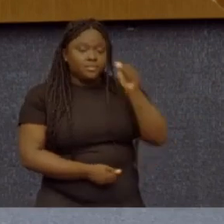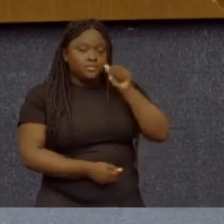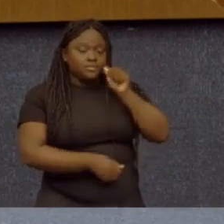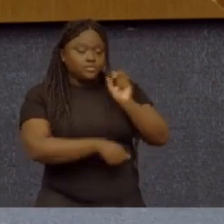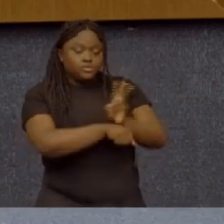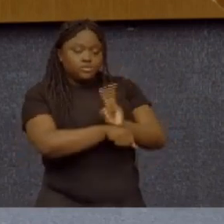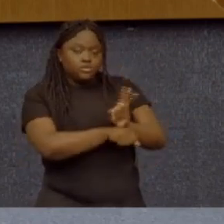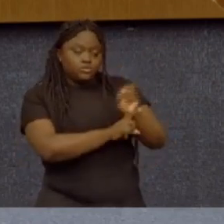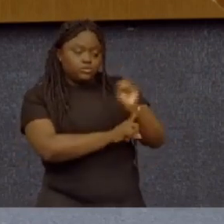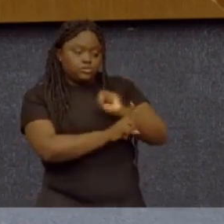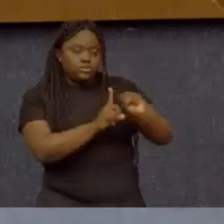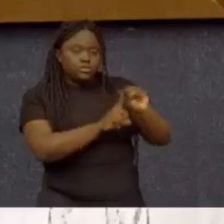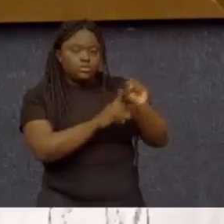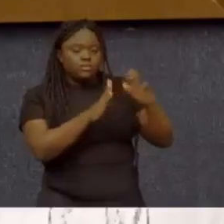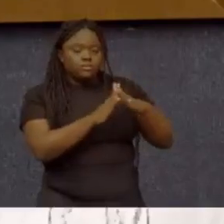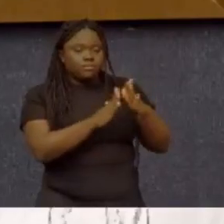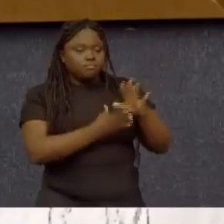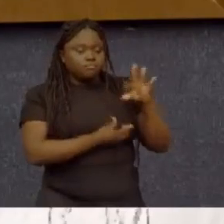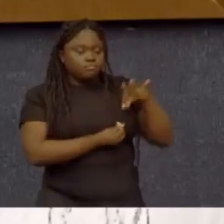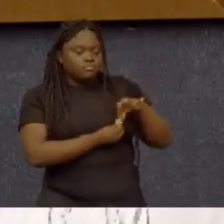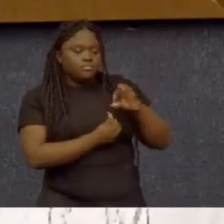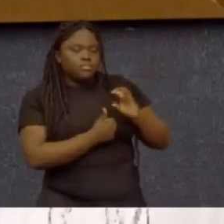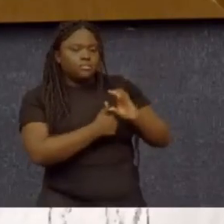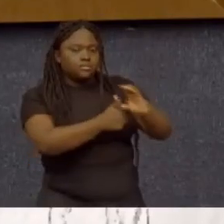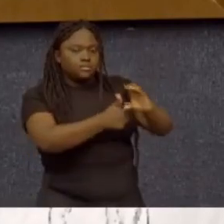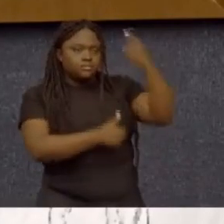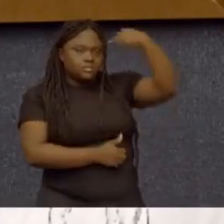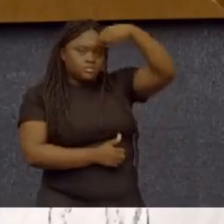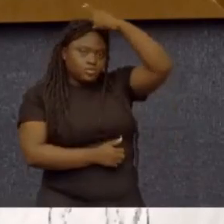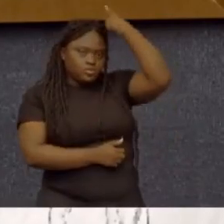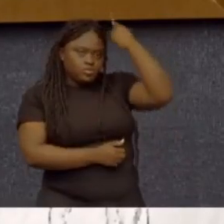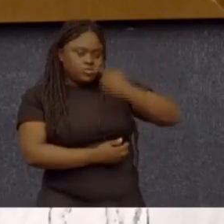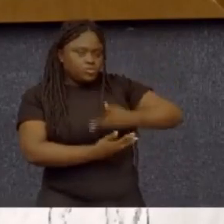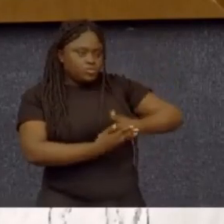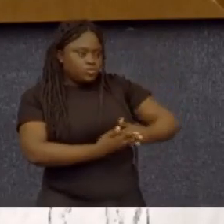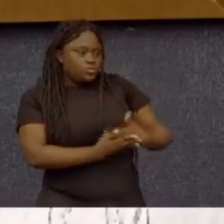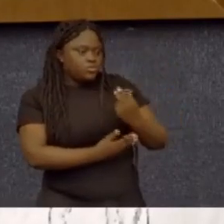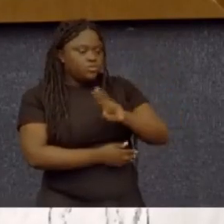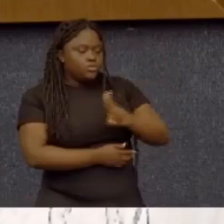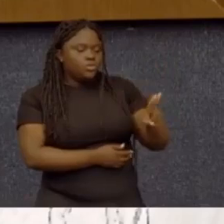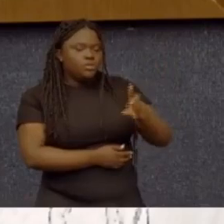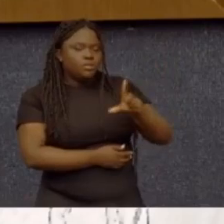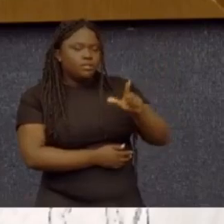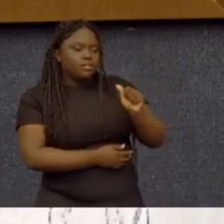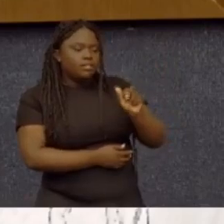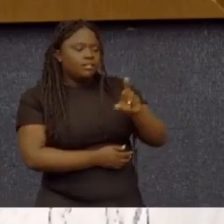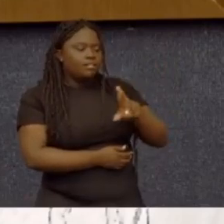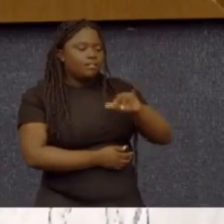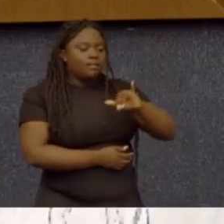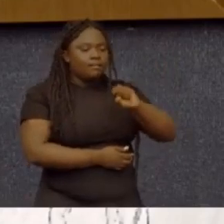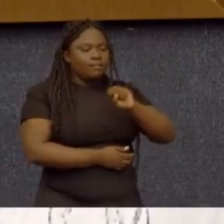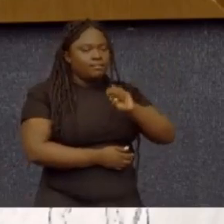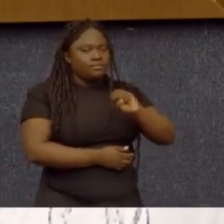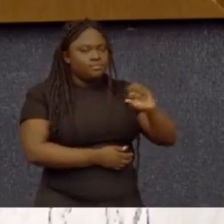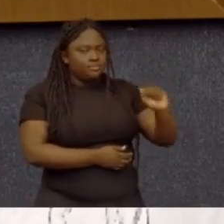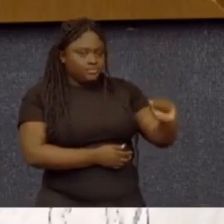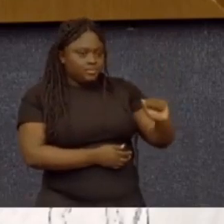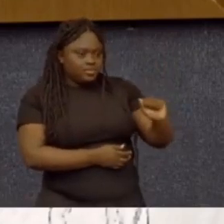Diretora Social da Casa Espírita Cristã Santo Agostinho, Larissa Ferreira Perdiz